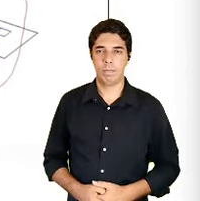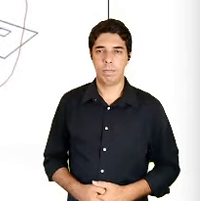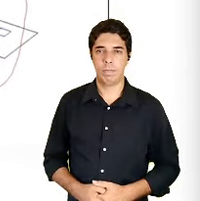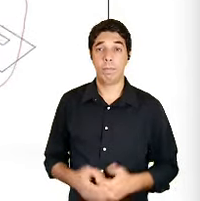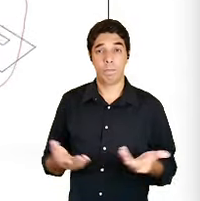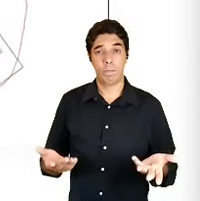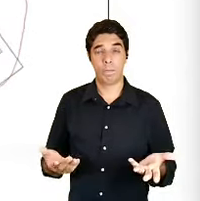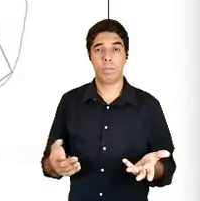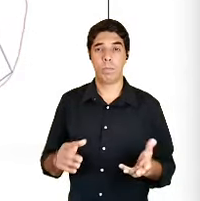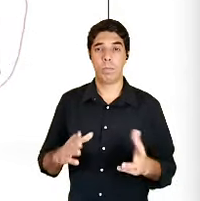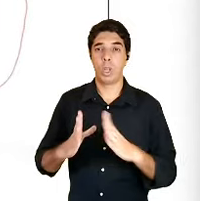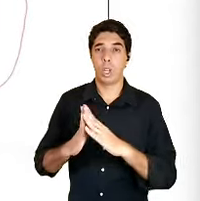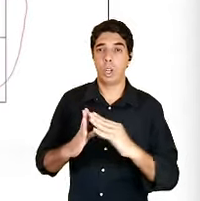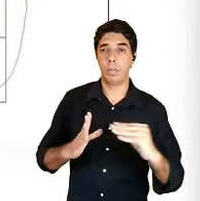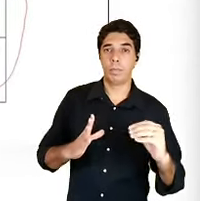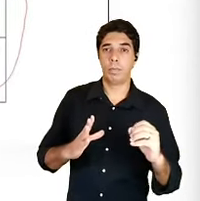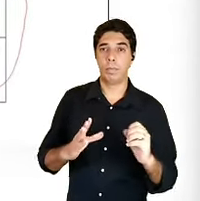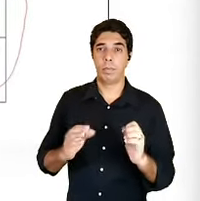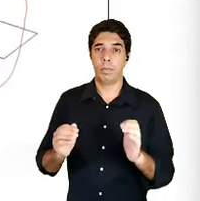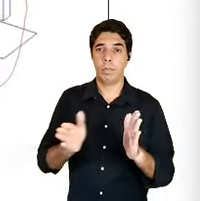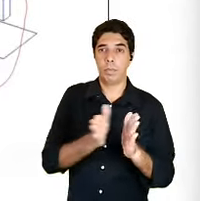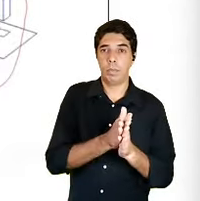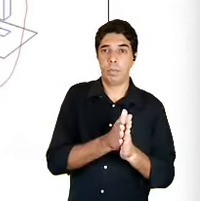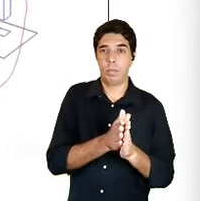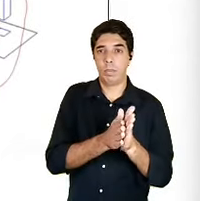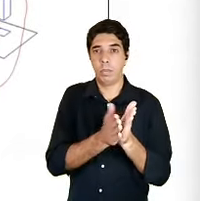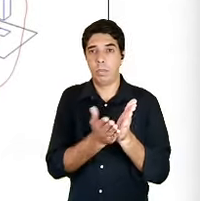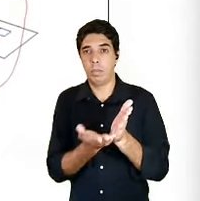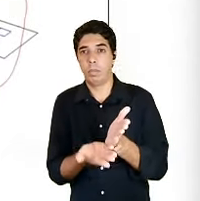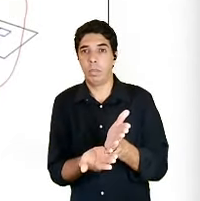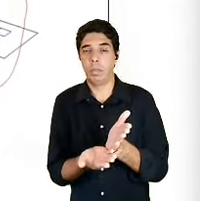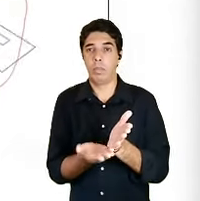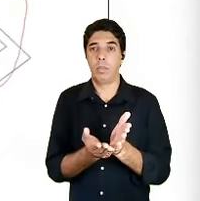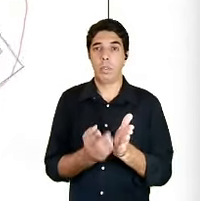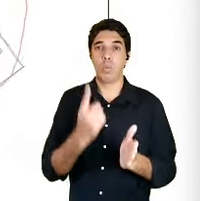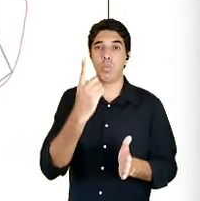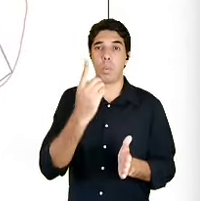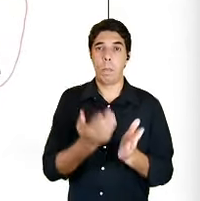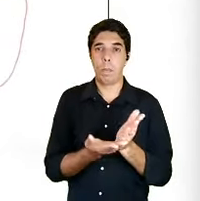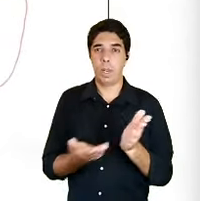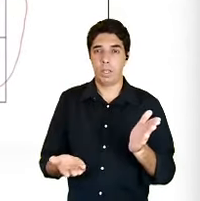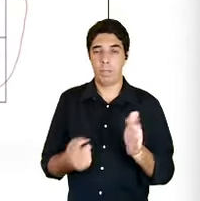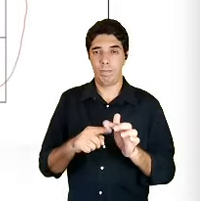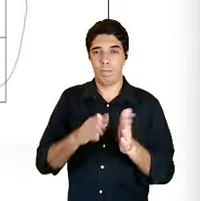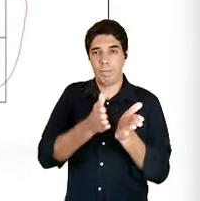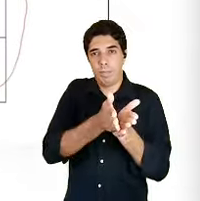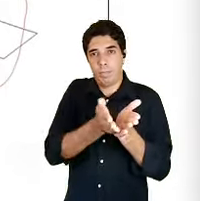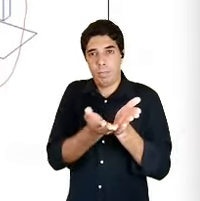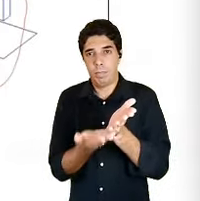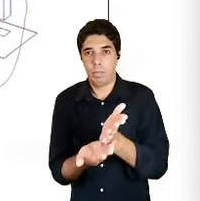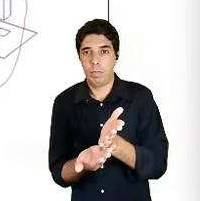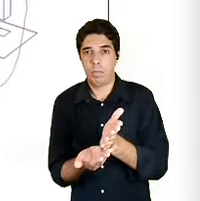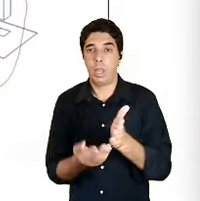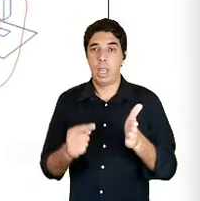Então, eu vou representar ambas as projeções em um único plano vertical. E cada uma